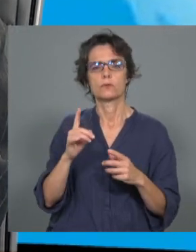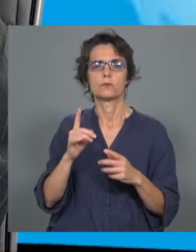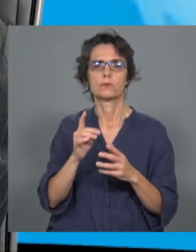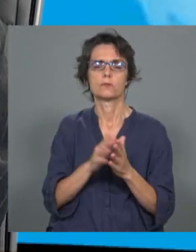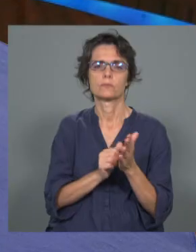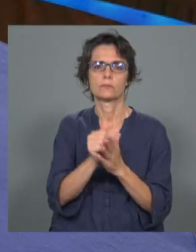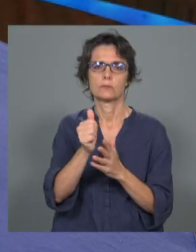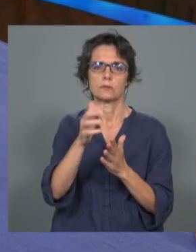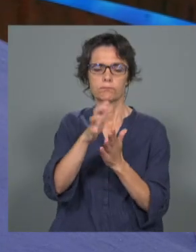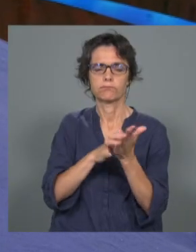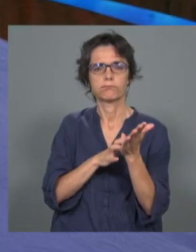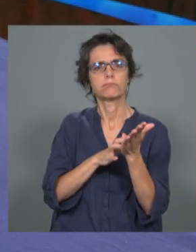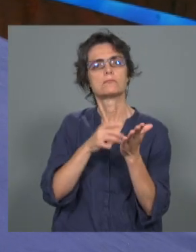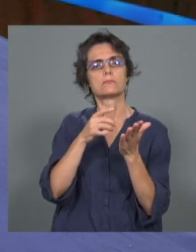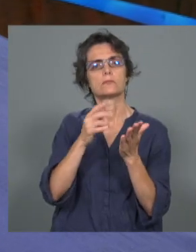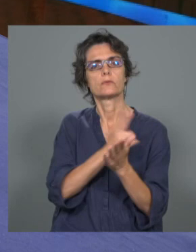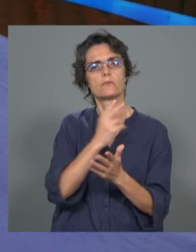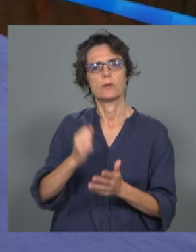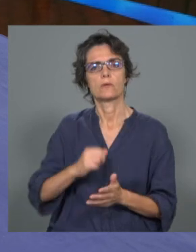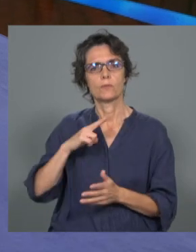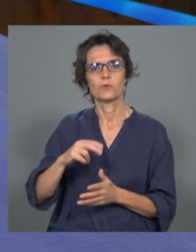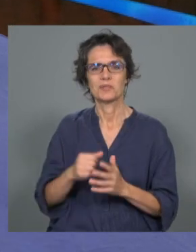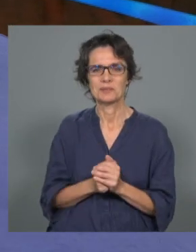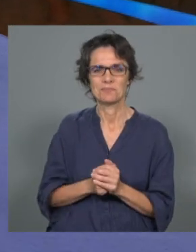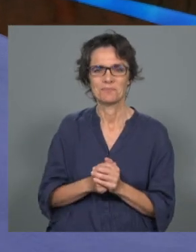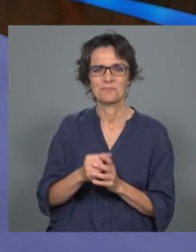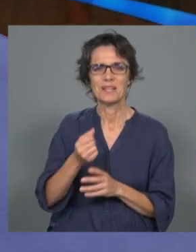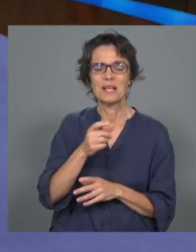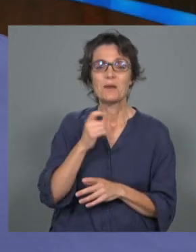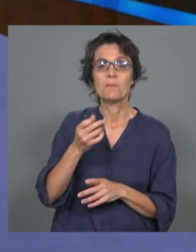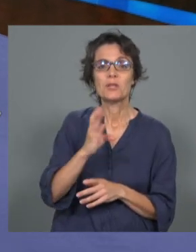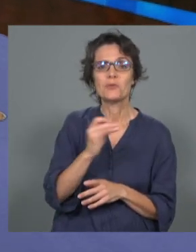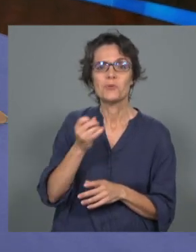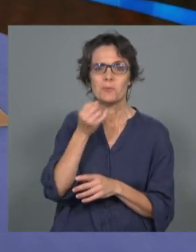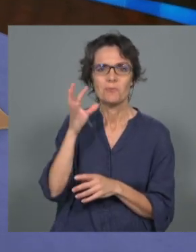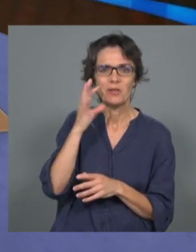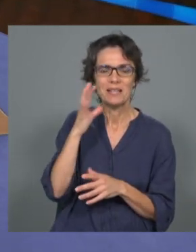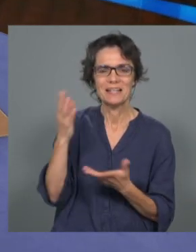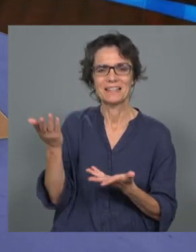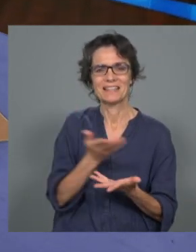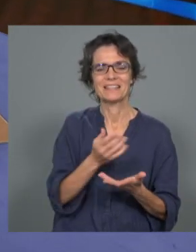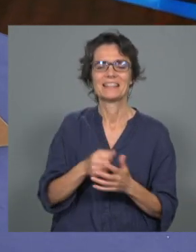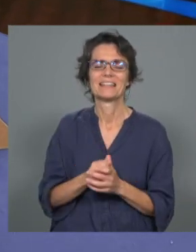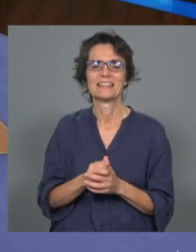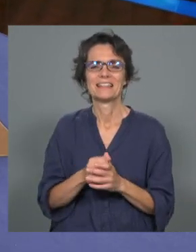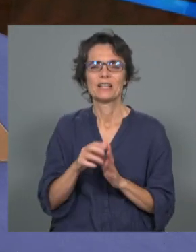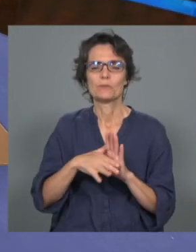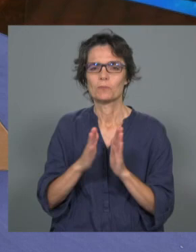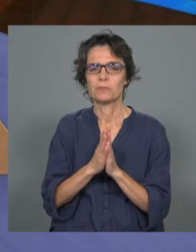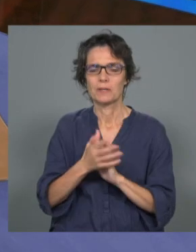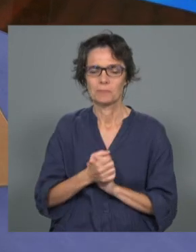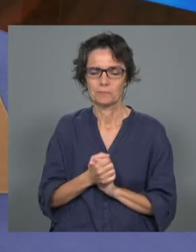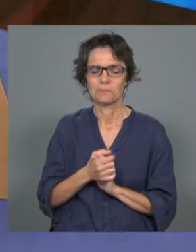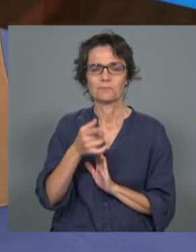Universidade Católica Portuguesa. Padre João, boa tarde. Muito boa tarde. Obrigado por estar connosco num dia em que, de facto, enfim, há diferentes